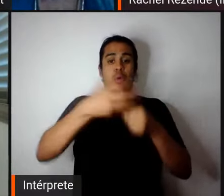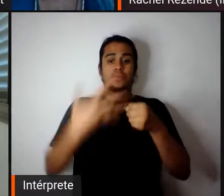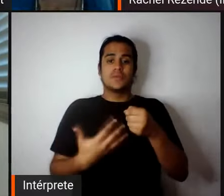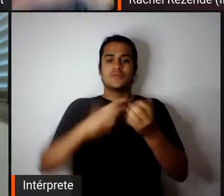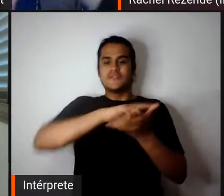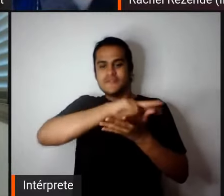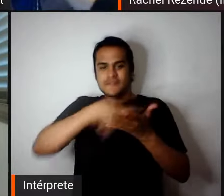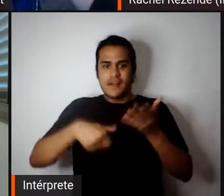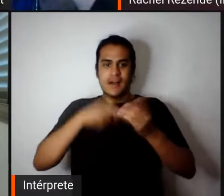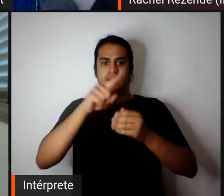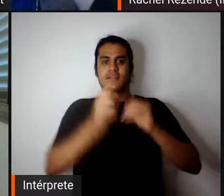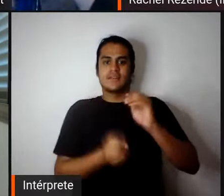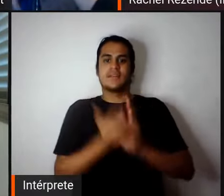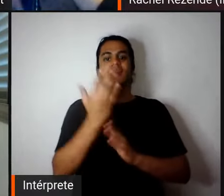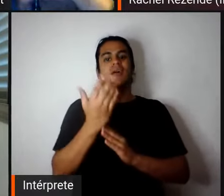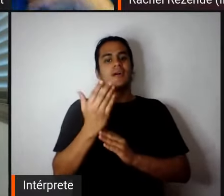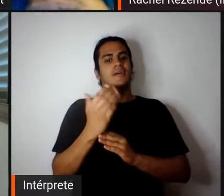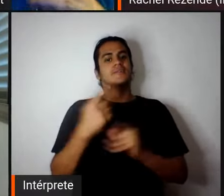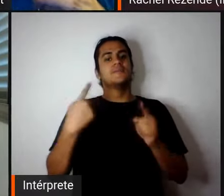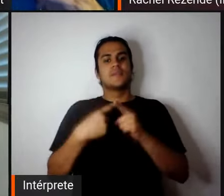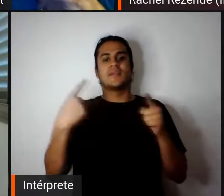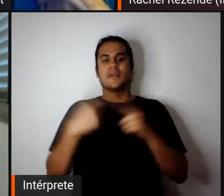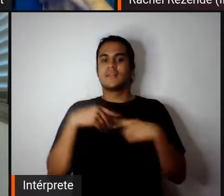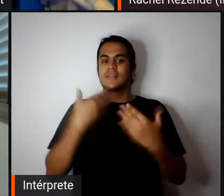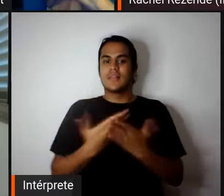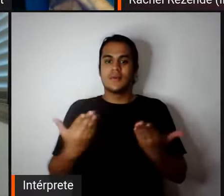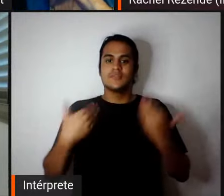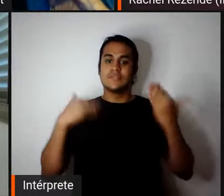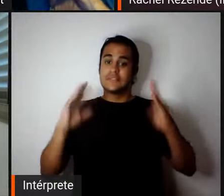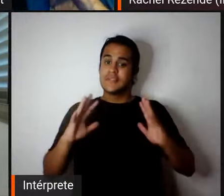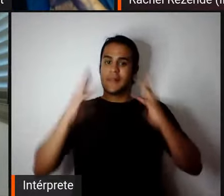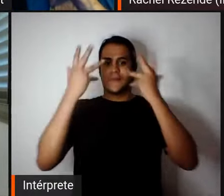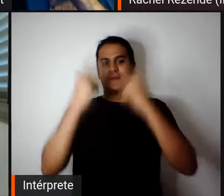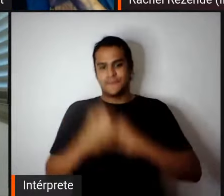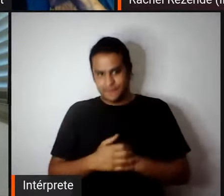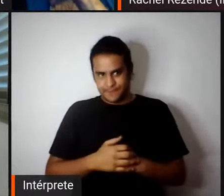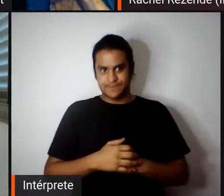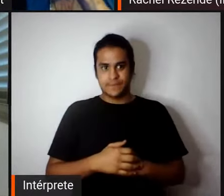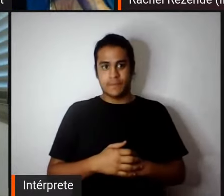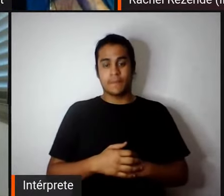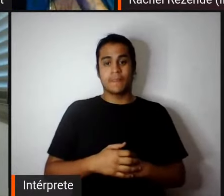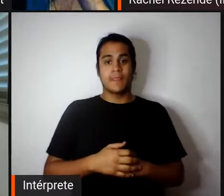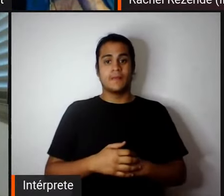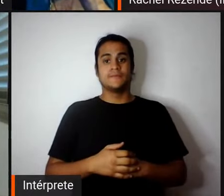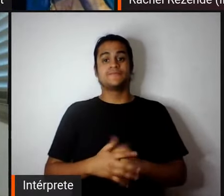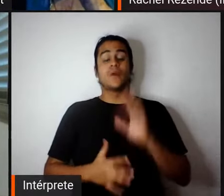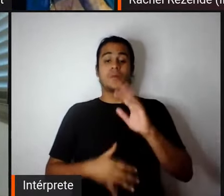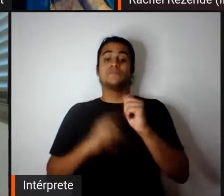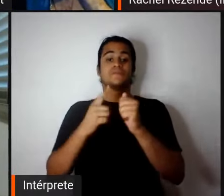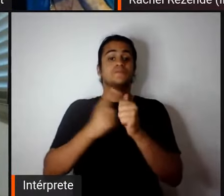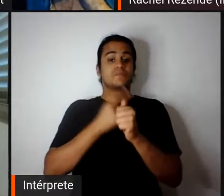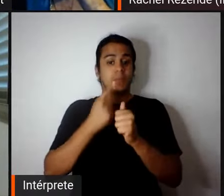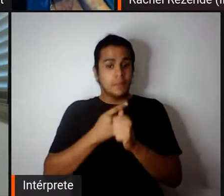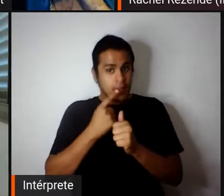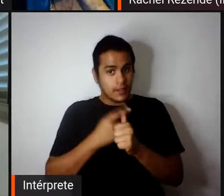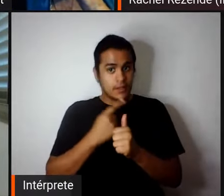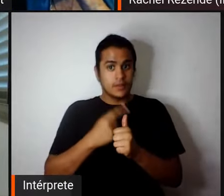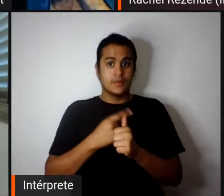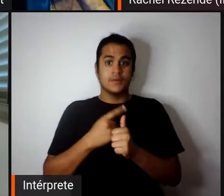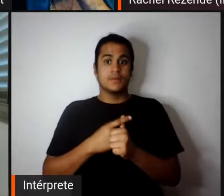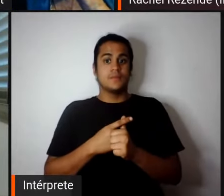está ainda celebrando aí essa data. Maureen, eu vou te passar algumas perguntas. Ah, primeiro que a gente não vai passar todas